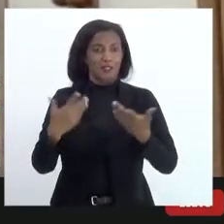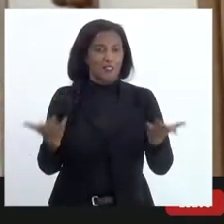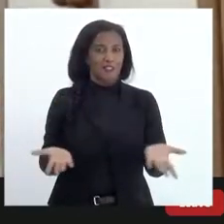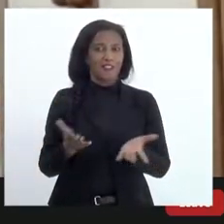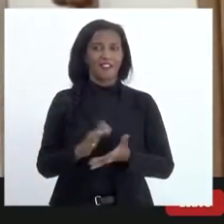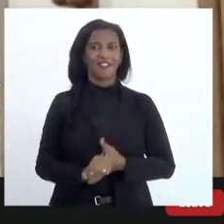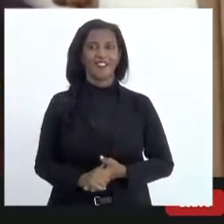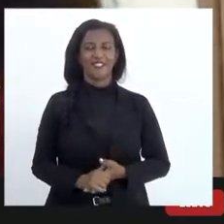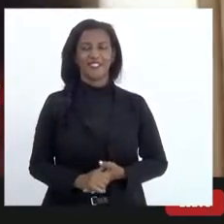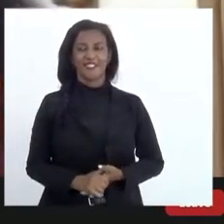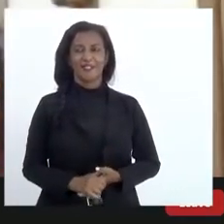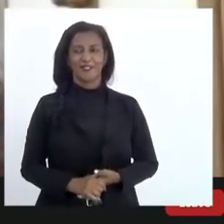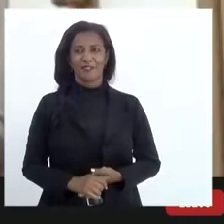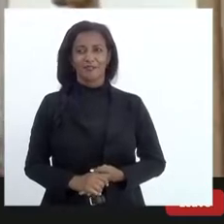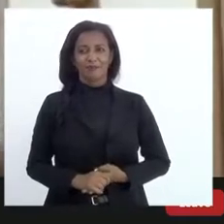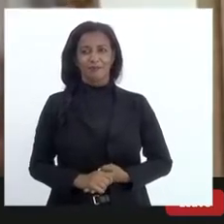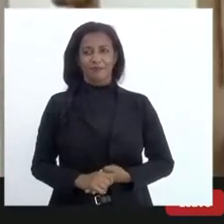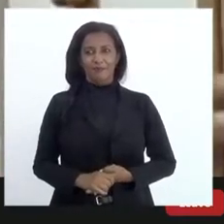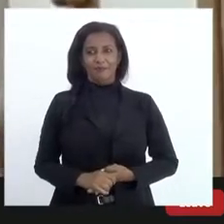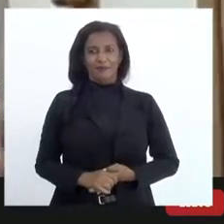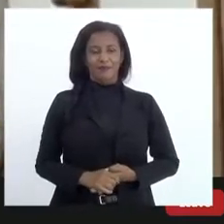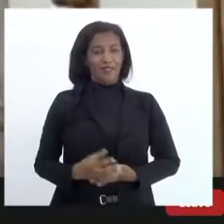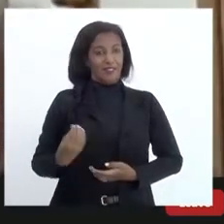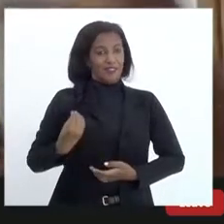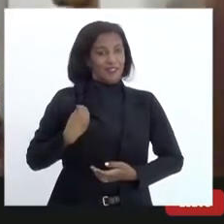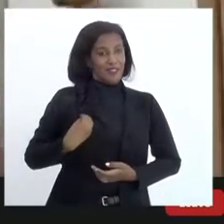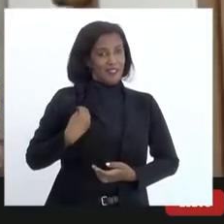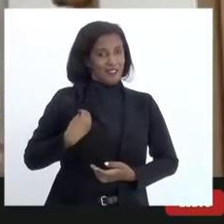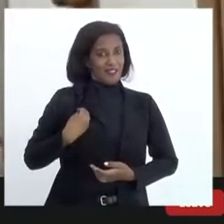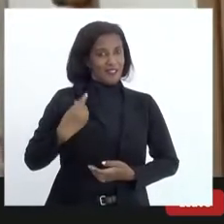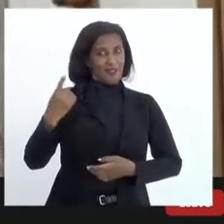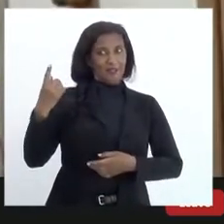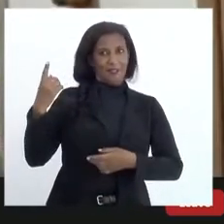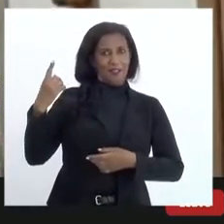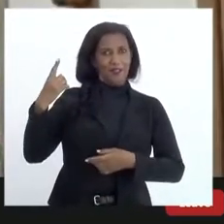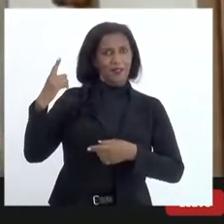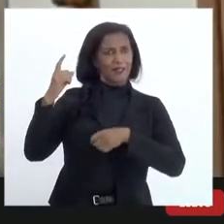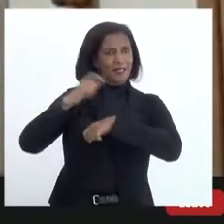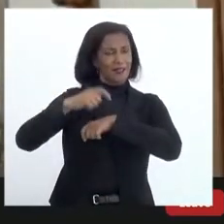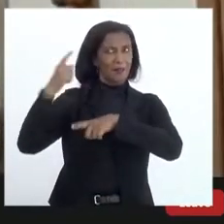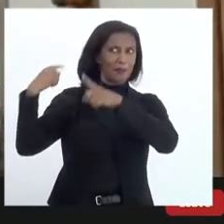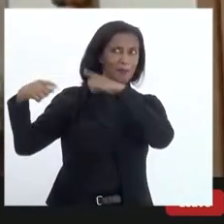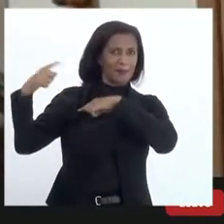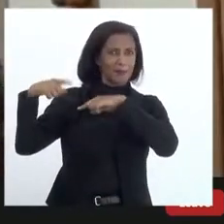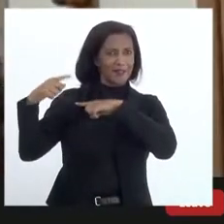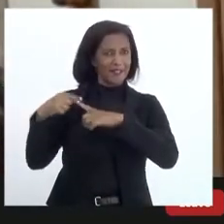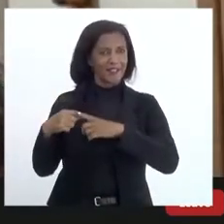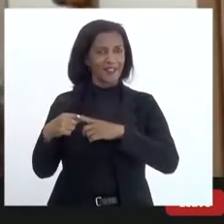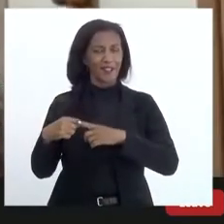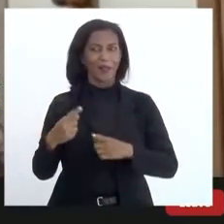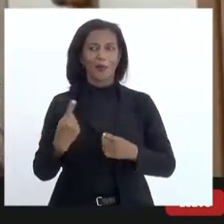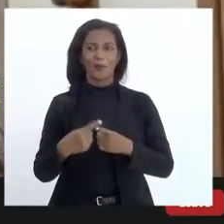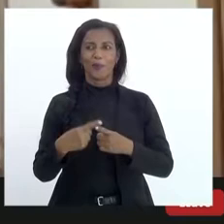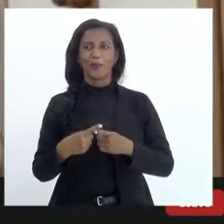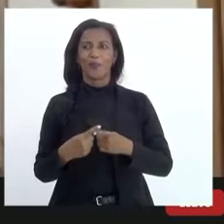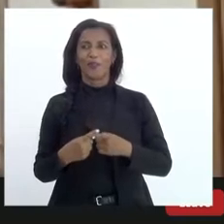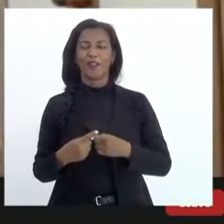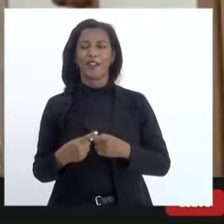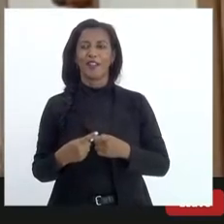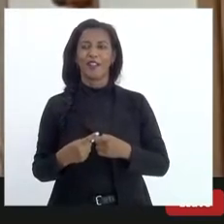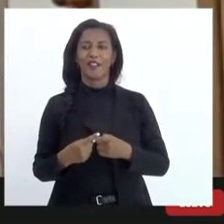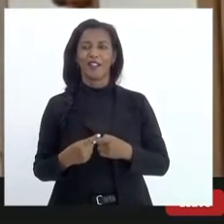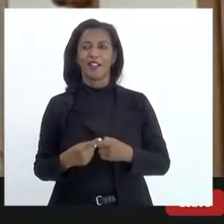parentes. Que conviveram, né, em épocas distintas, muito bacana, porque eu não